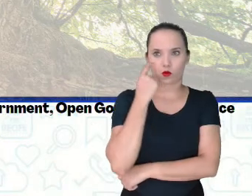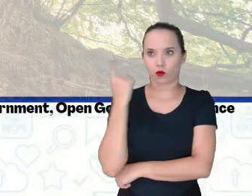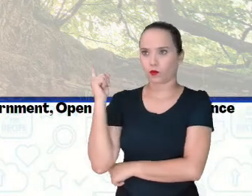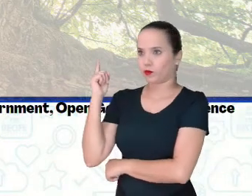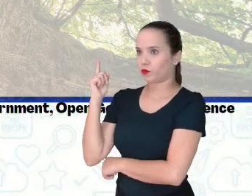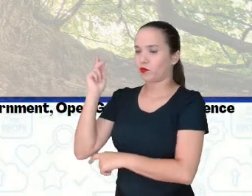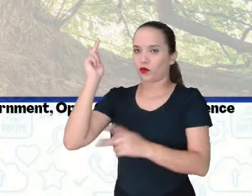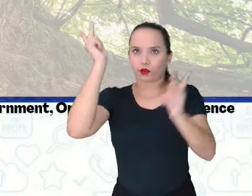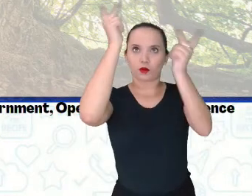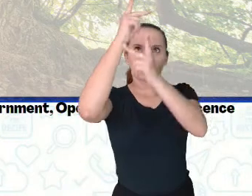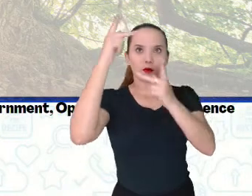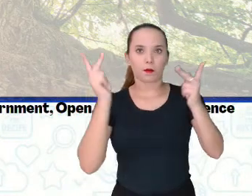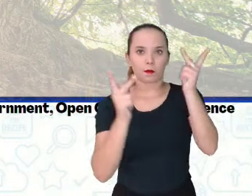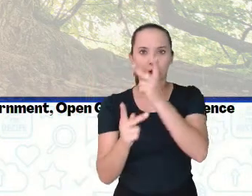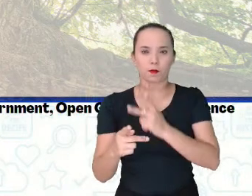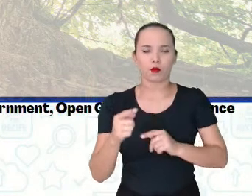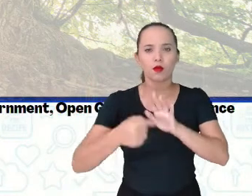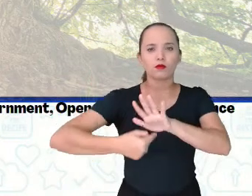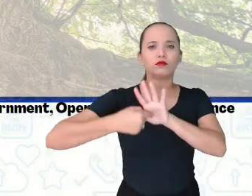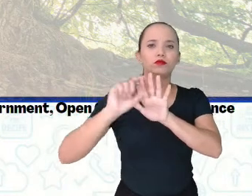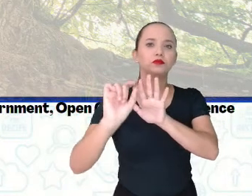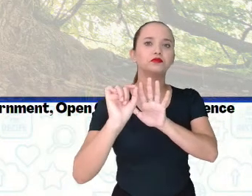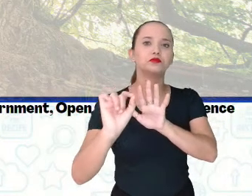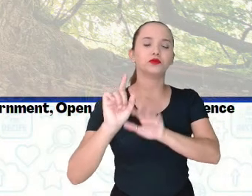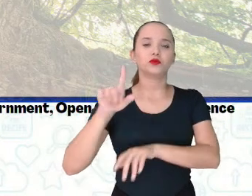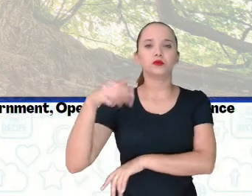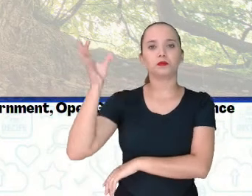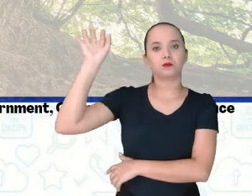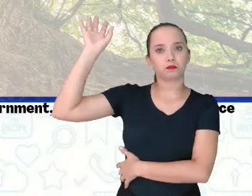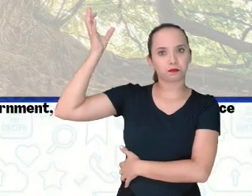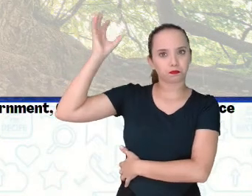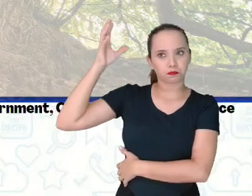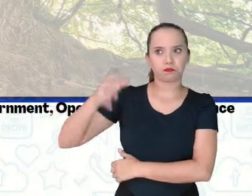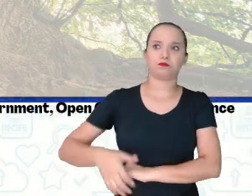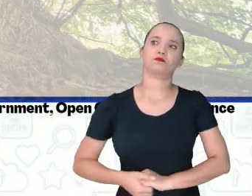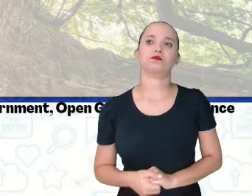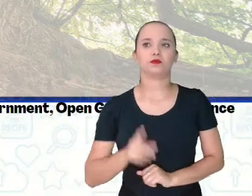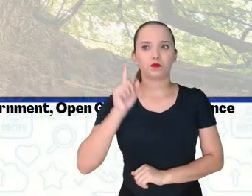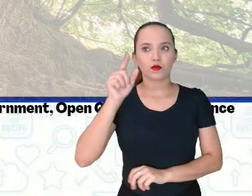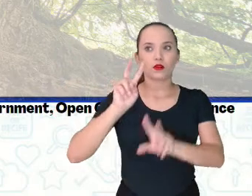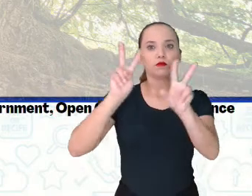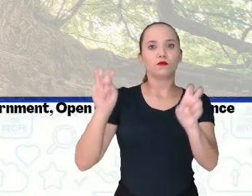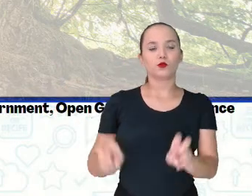esse mapinha do mundo aí, mostrando um pouquinho o quê? Um clima, Conferência do Clima